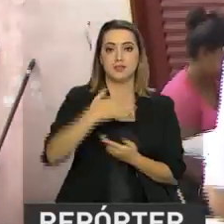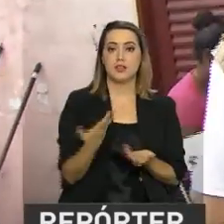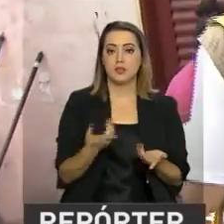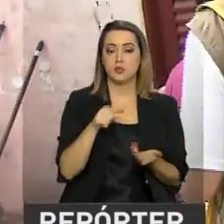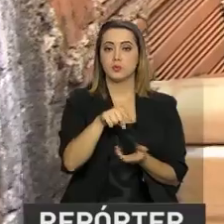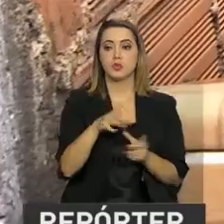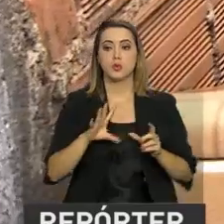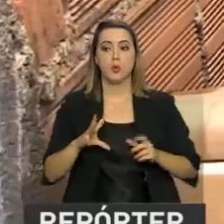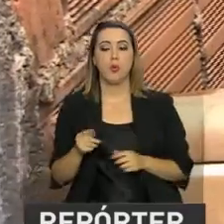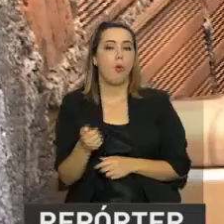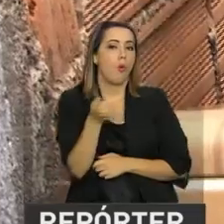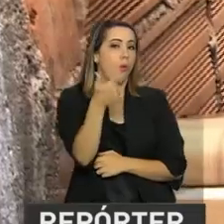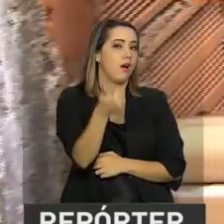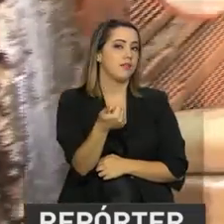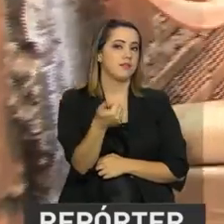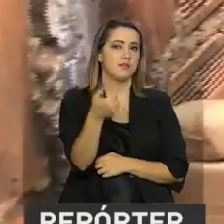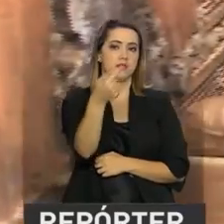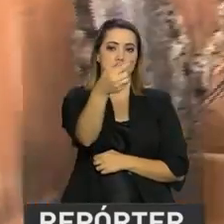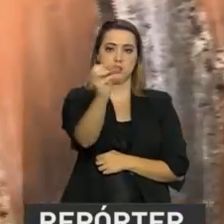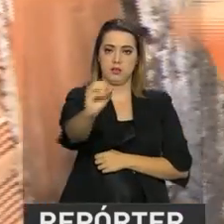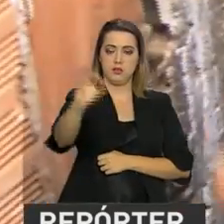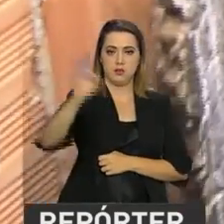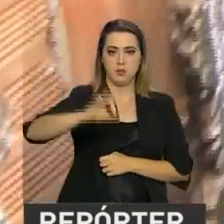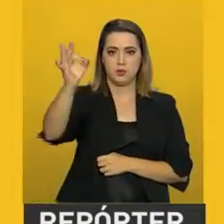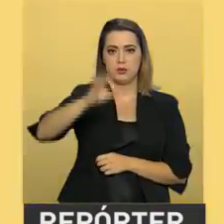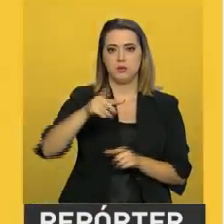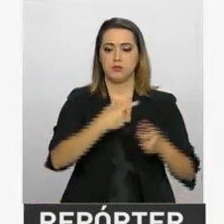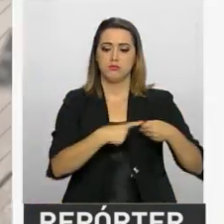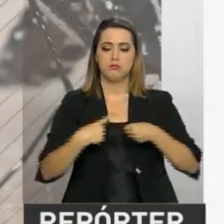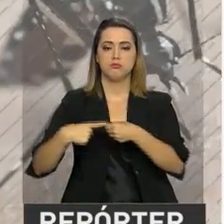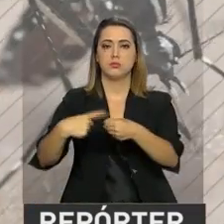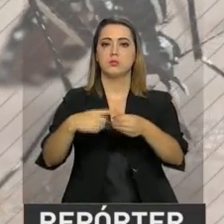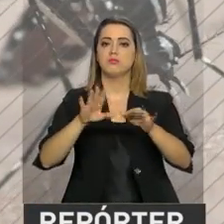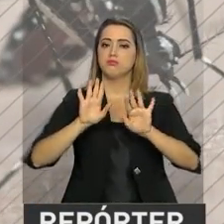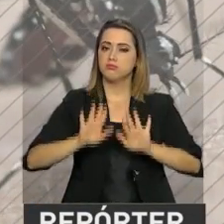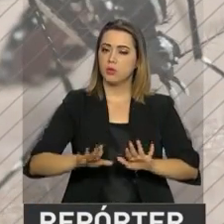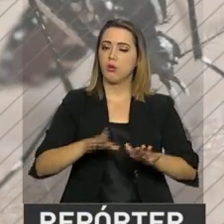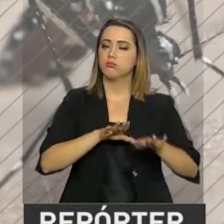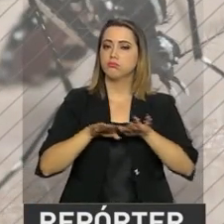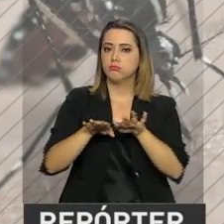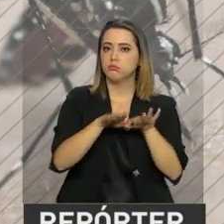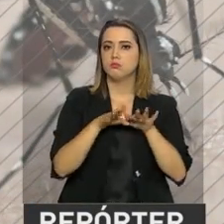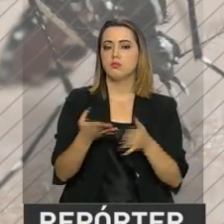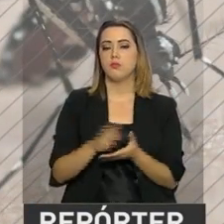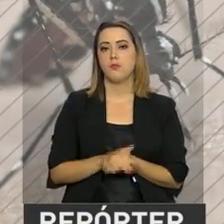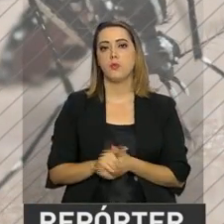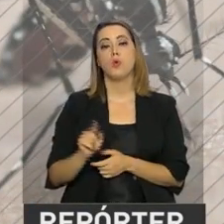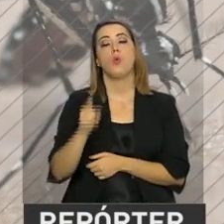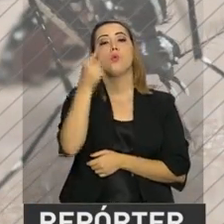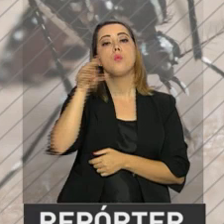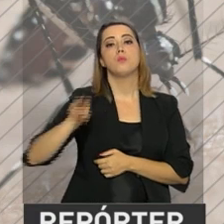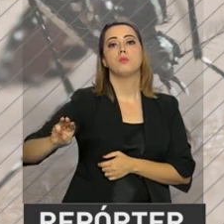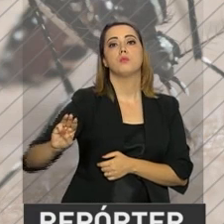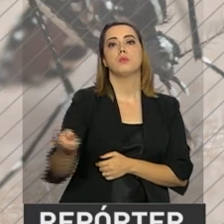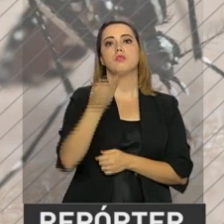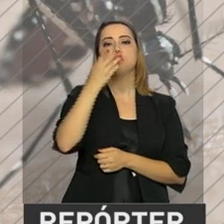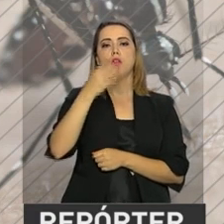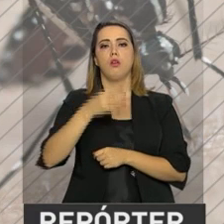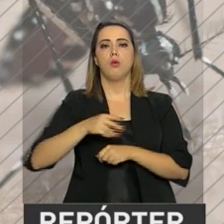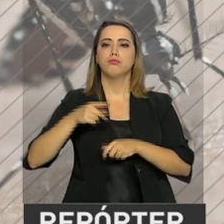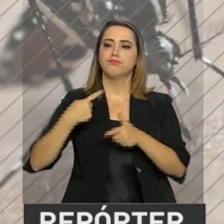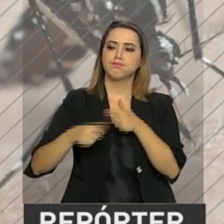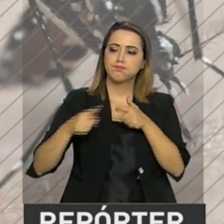63% das cidades, a situação é considerada estável. Foram registrados quase 1,5 milhão de casos de dengue no país